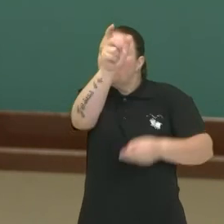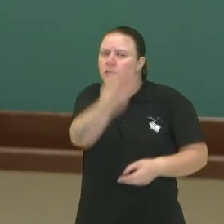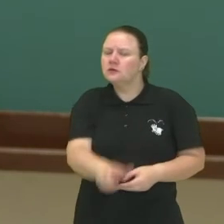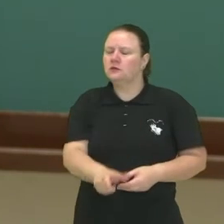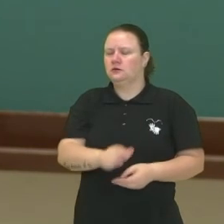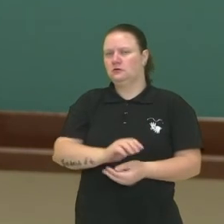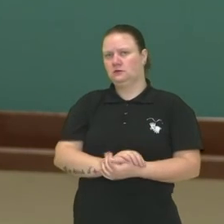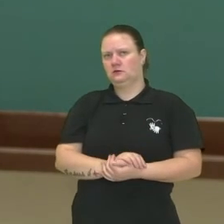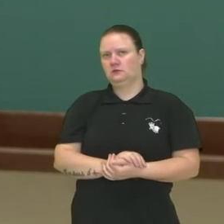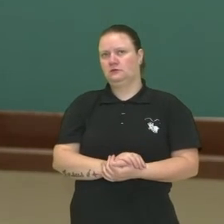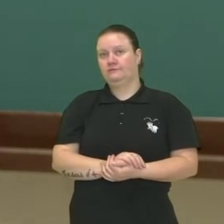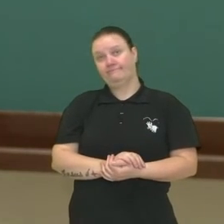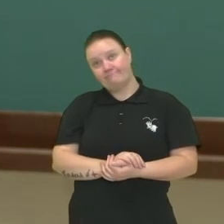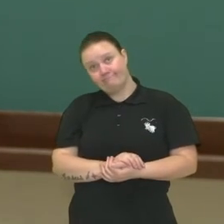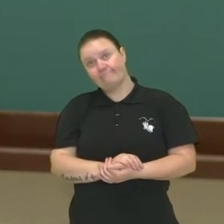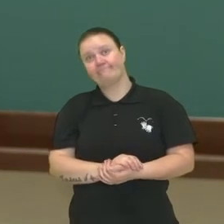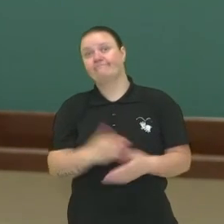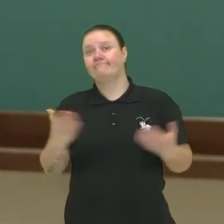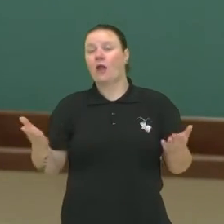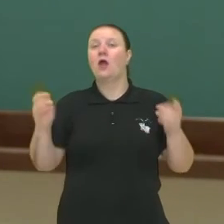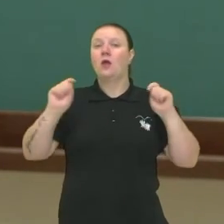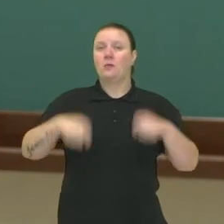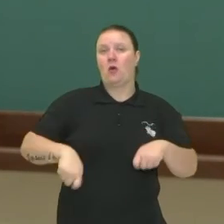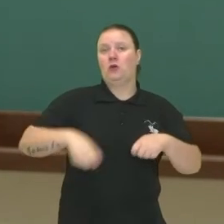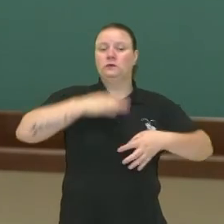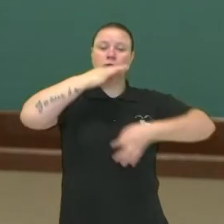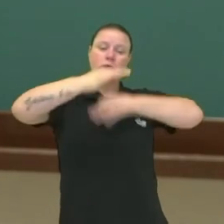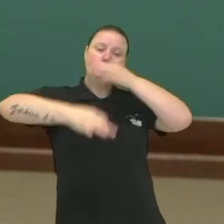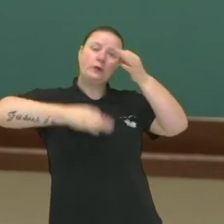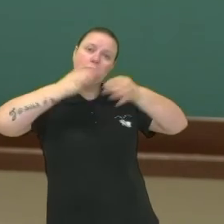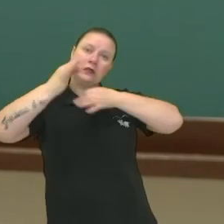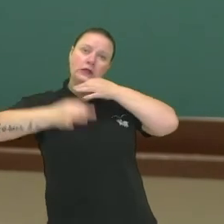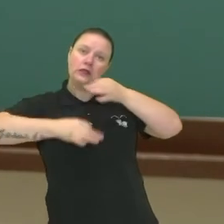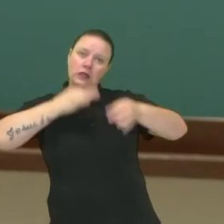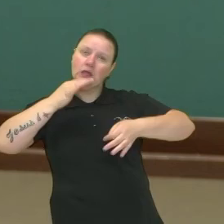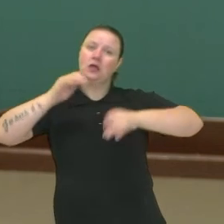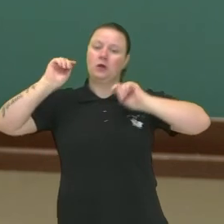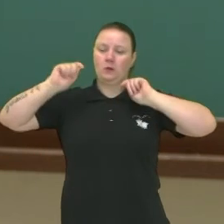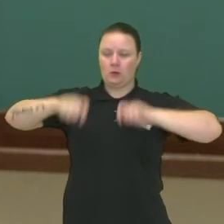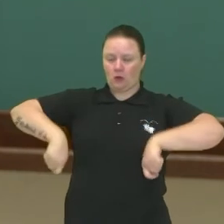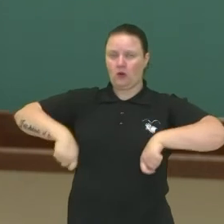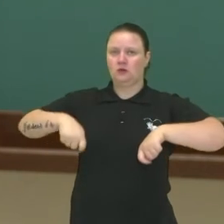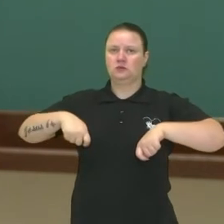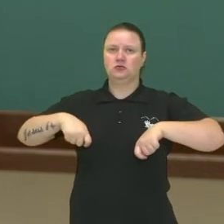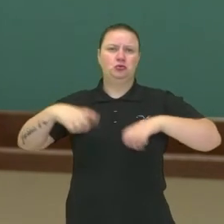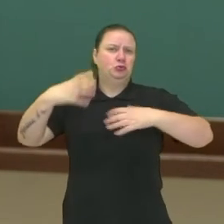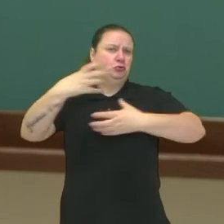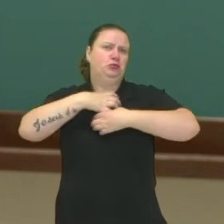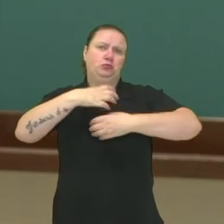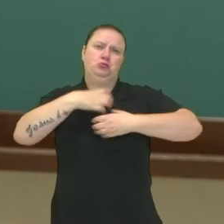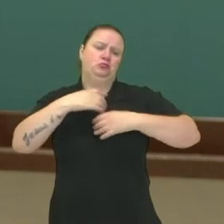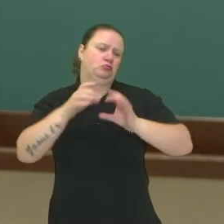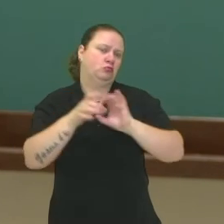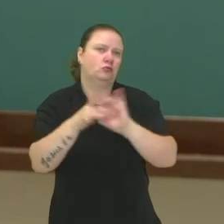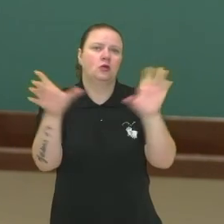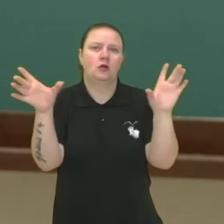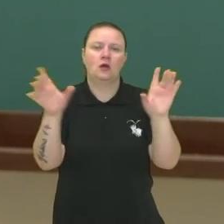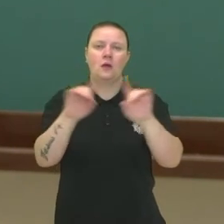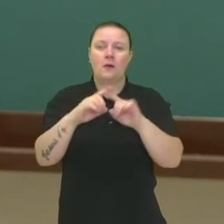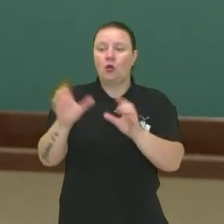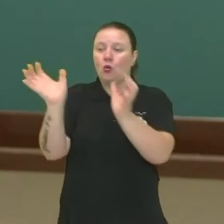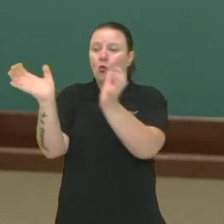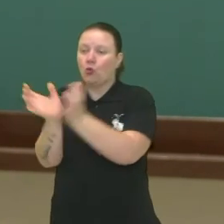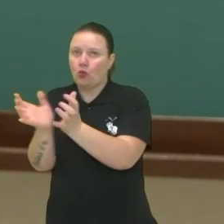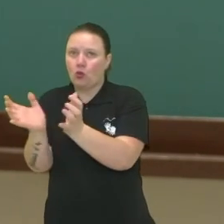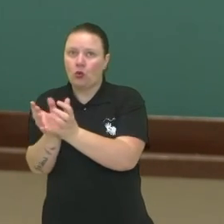né? Pode ser um argumento de exemplificação, um argumento de causa e consequência, o tipo que você quiser. E defenda o